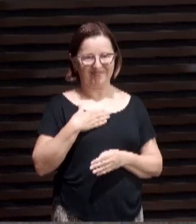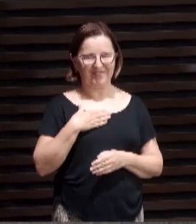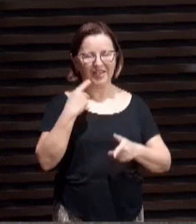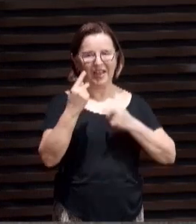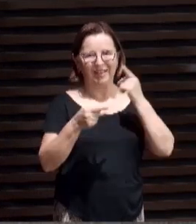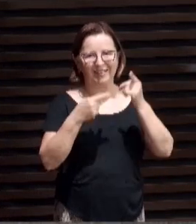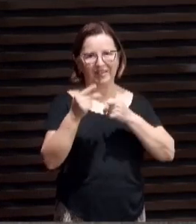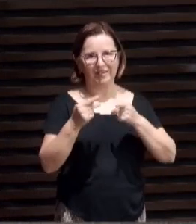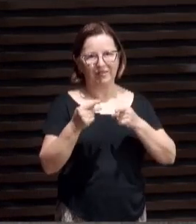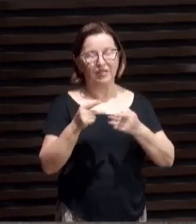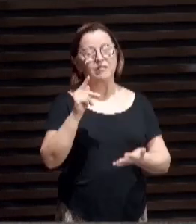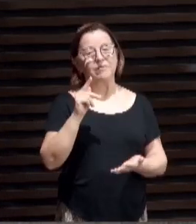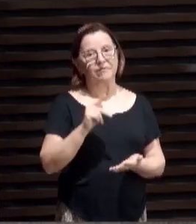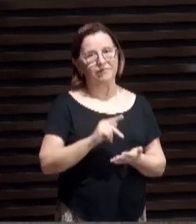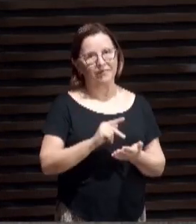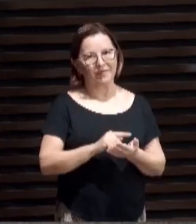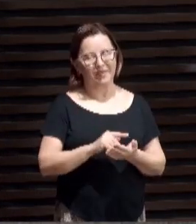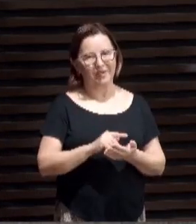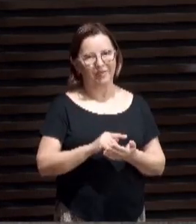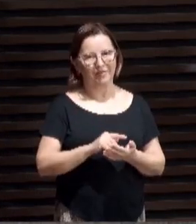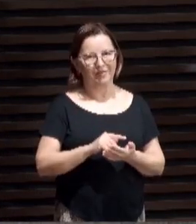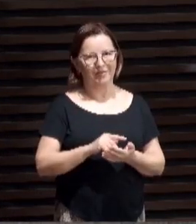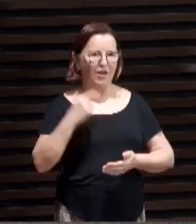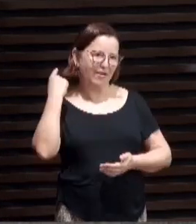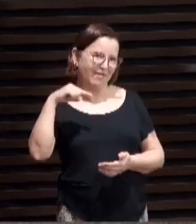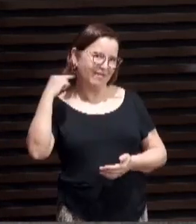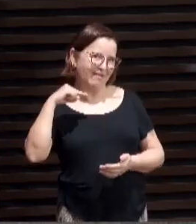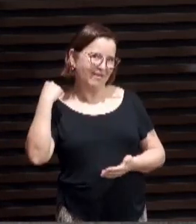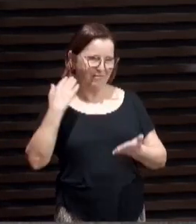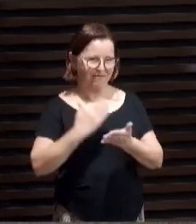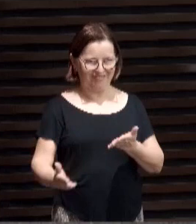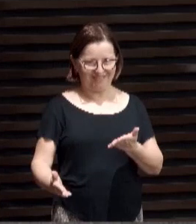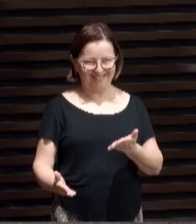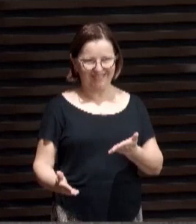Disse: é verdade que o Flamengo perdeu do Fluminense.